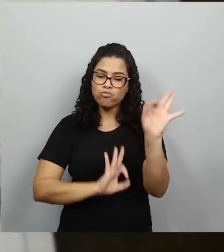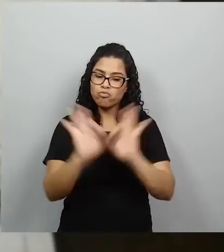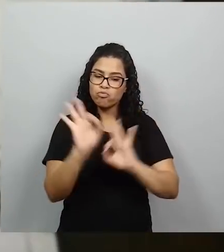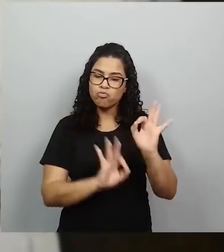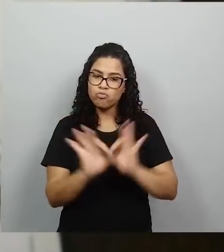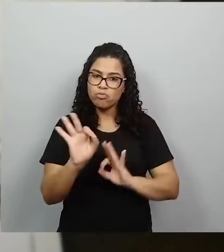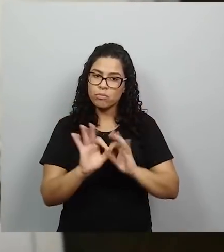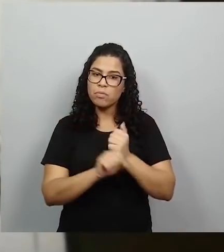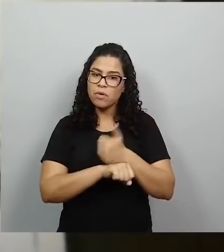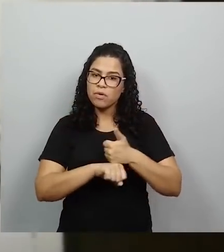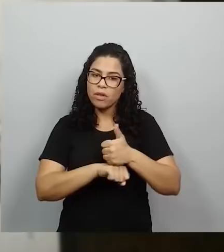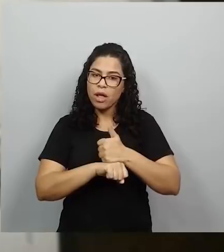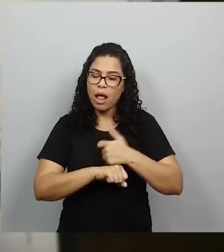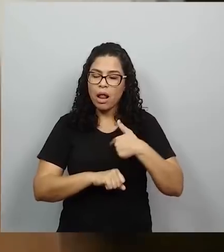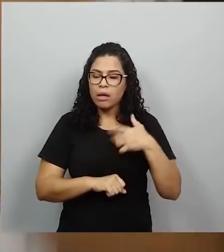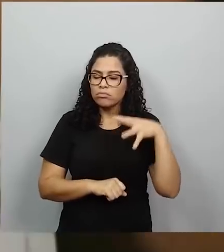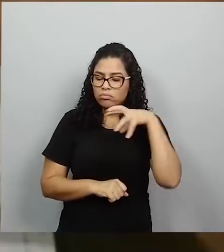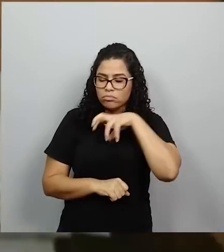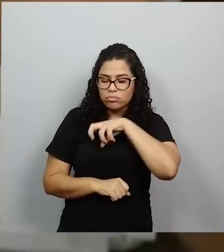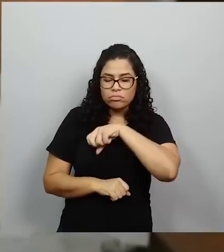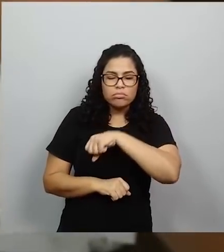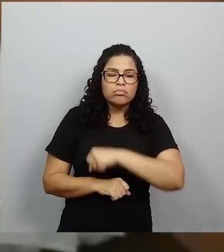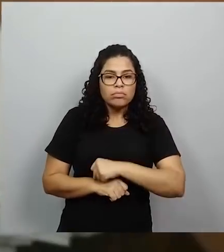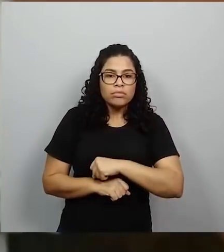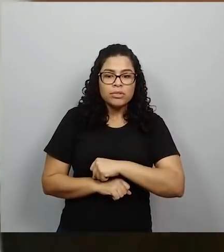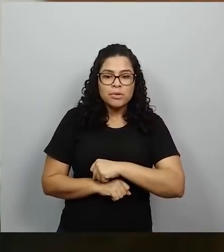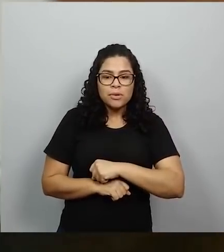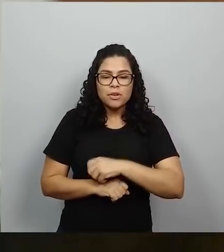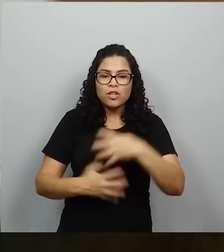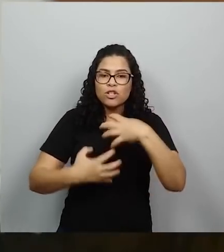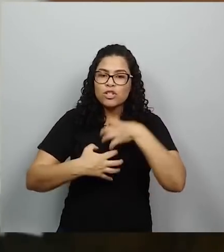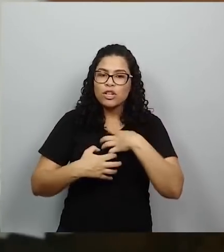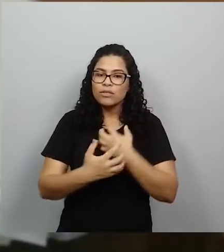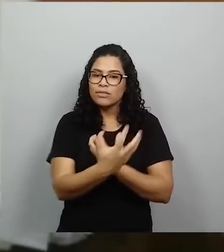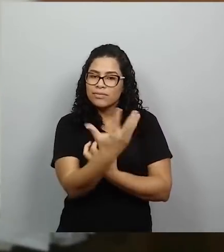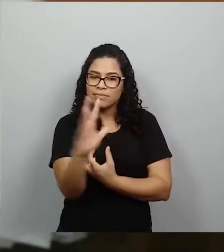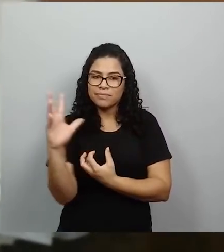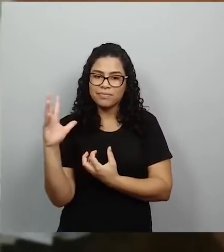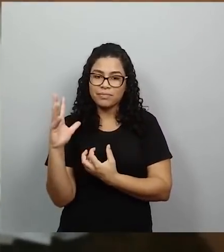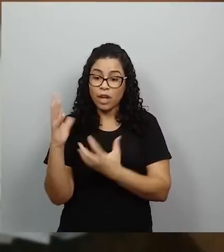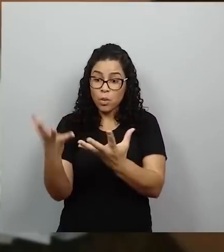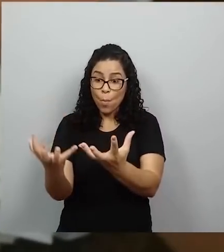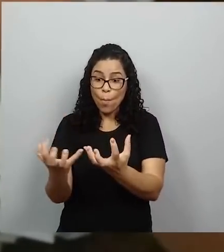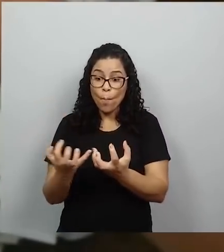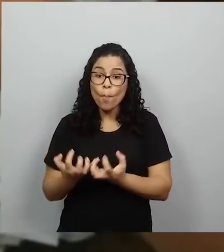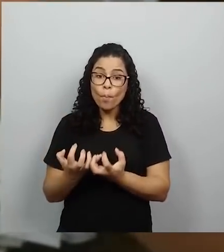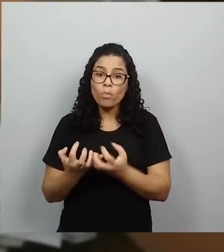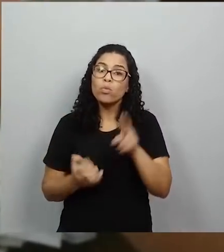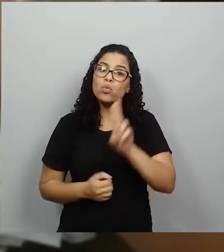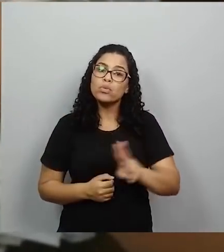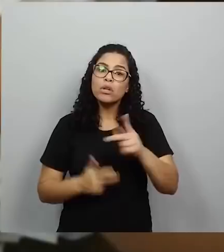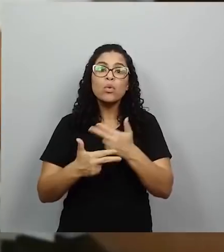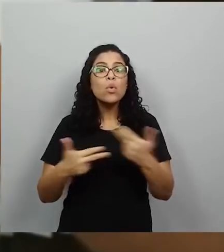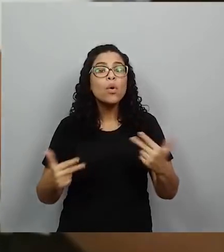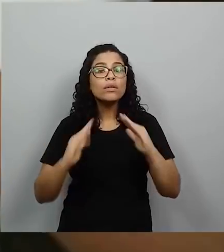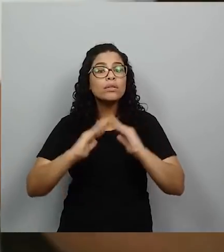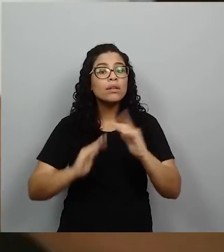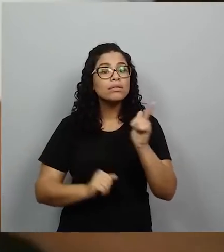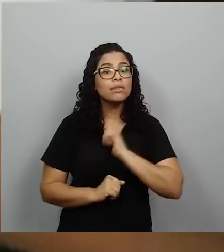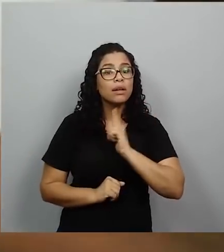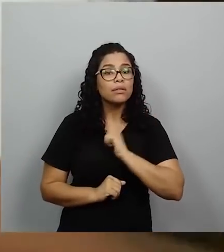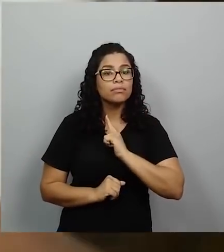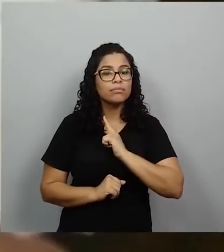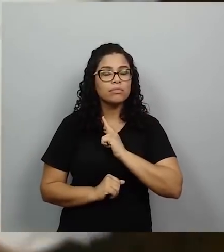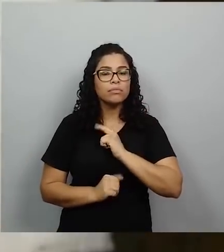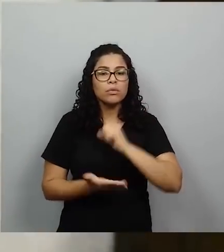se apaixonou pelas formas da natureza. Ela me contou que seca as plantas com o que ela tem em casa. A Lívia não tem uma